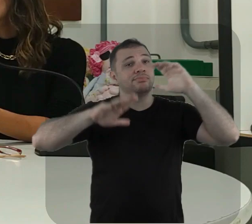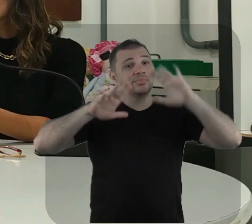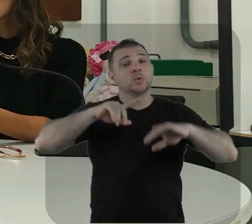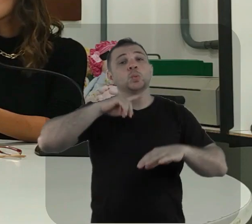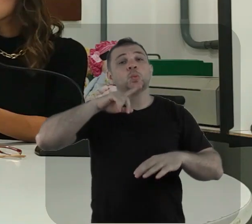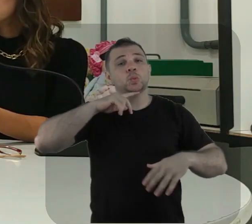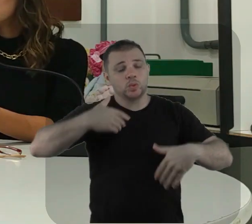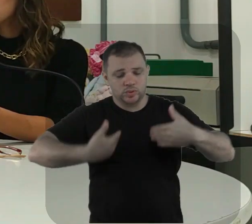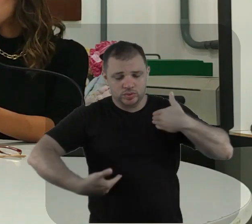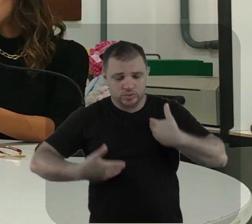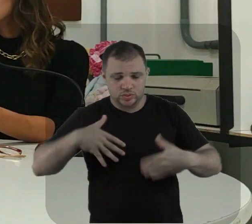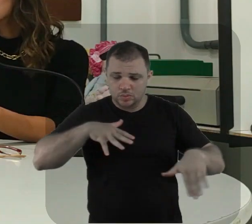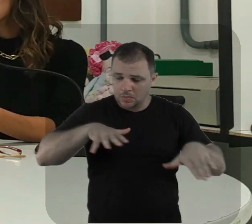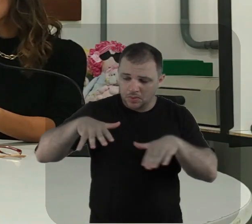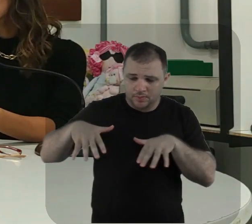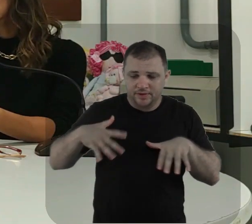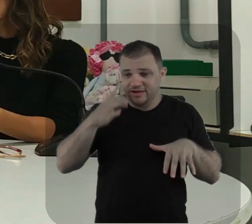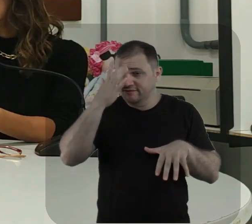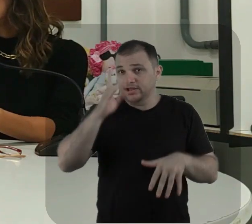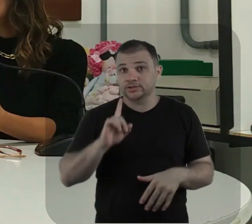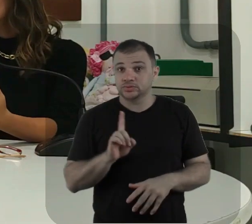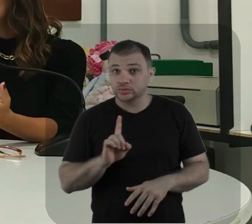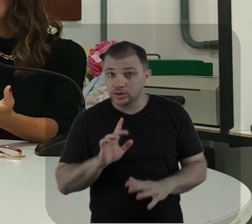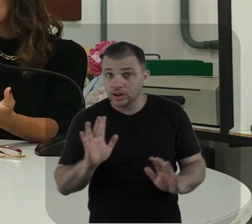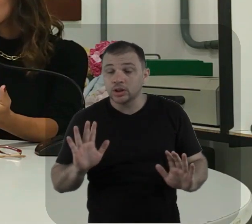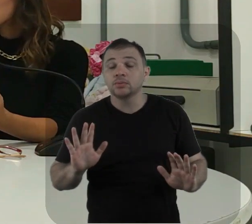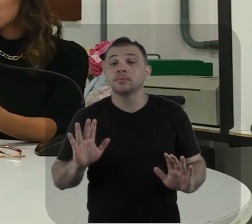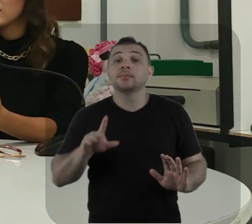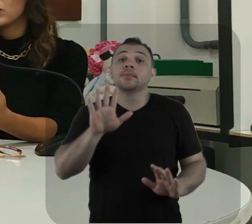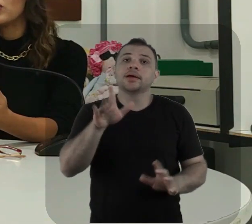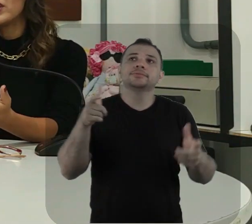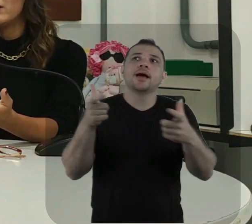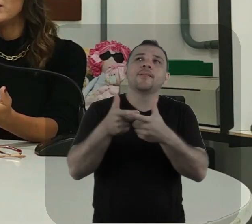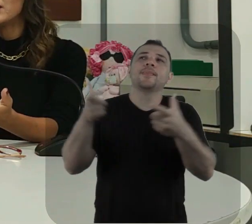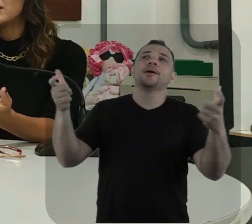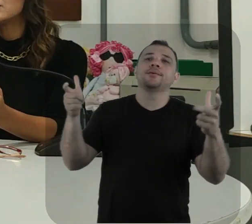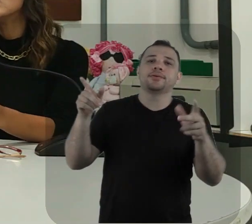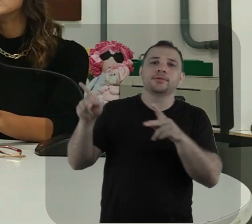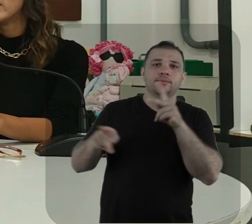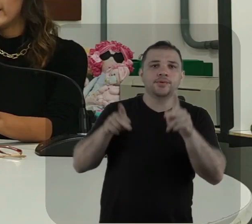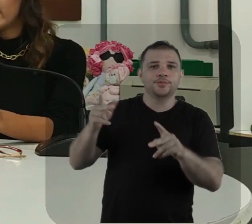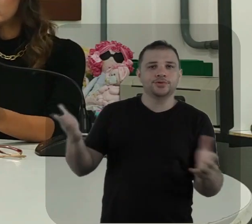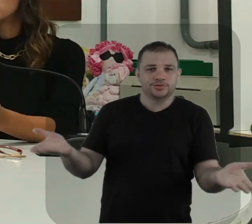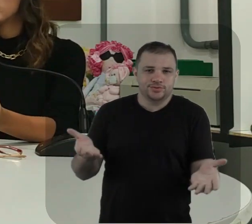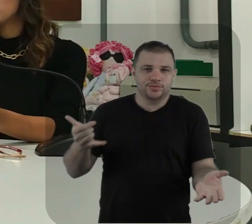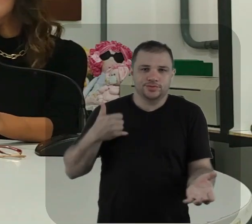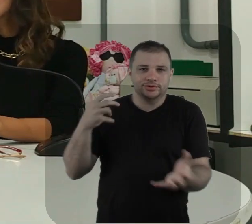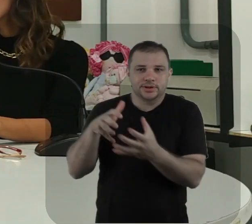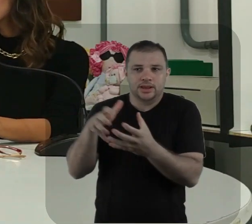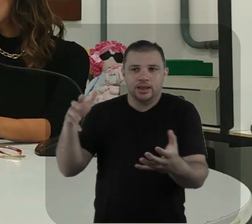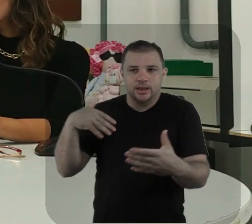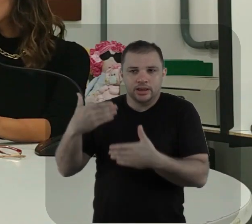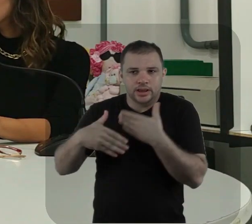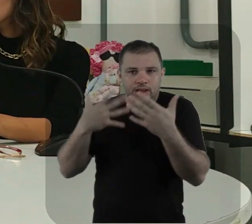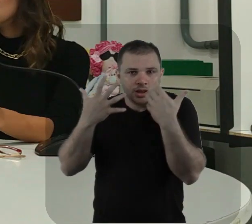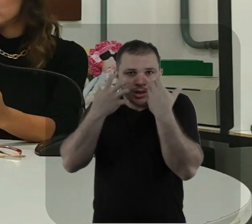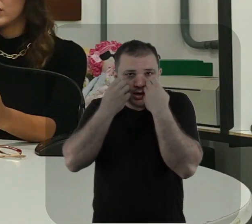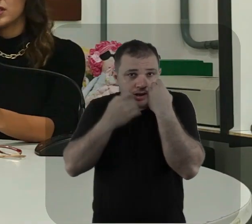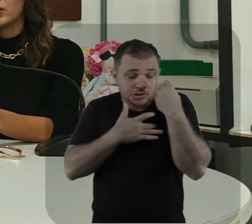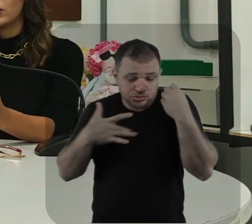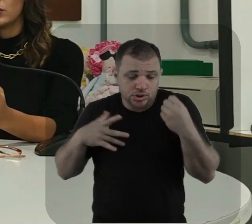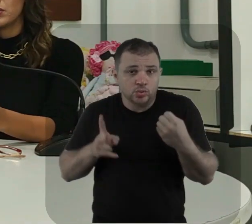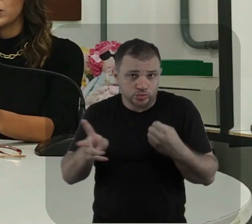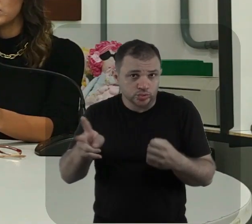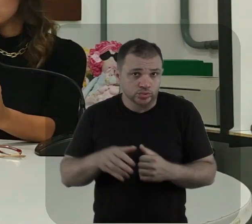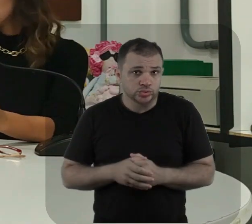impossibilitam isso, né? Mas a maioria da nossa população hoje tem envelhecido relativamente com saúde. Hoje em